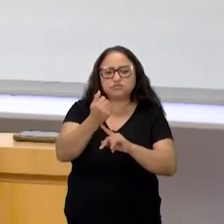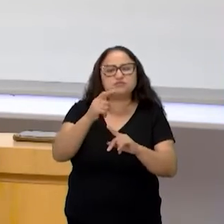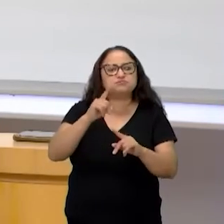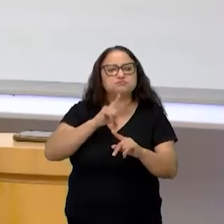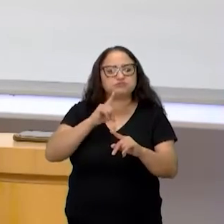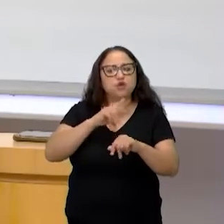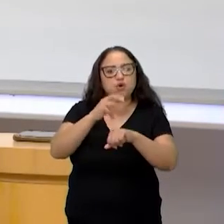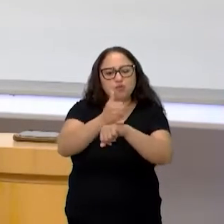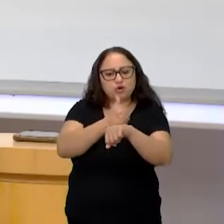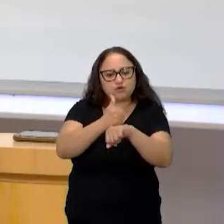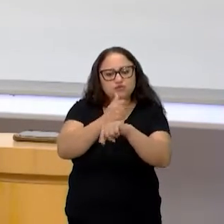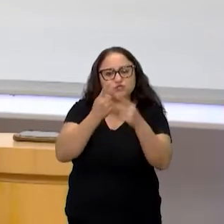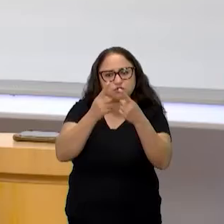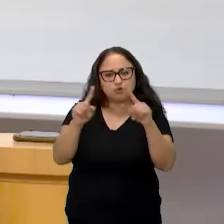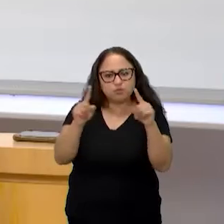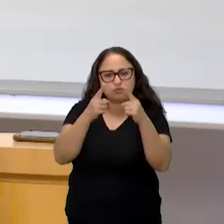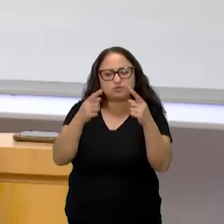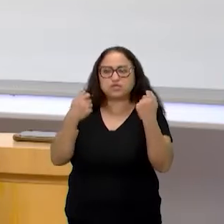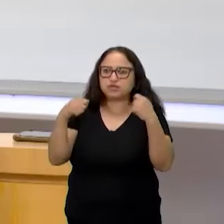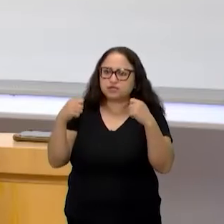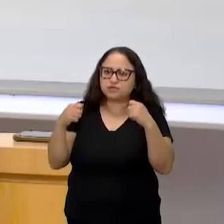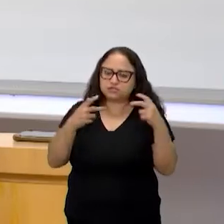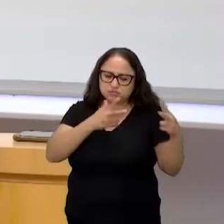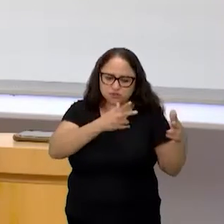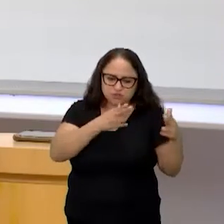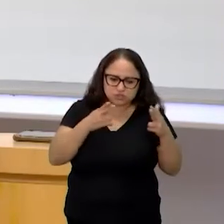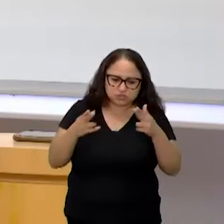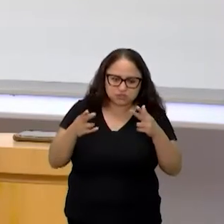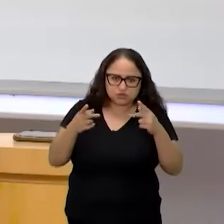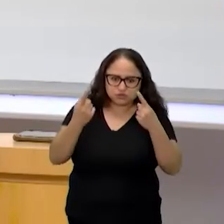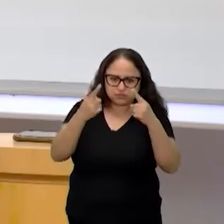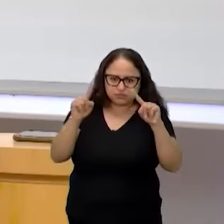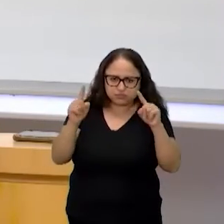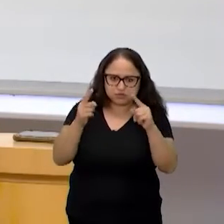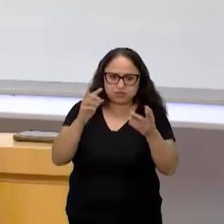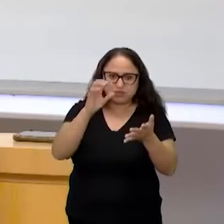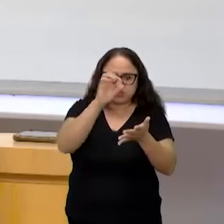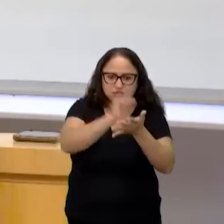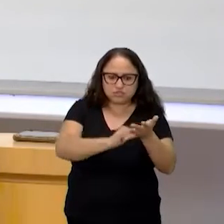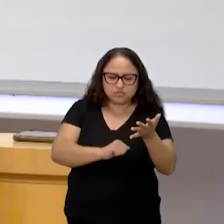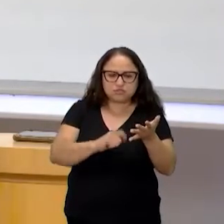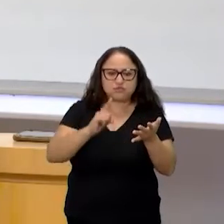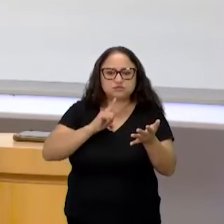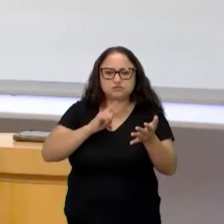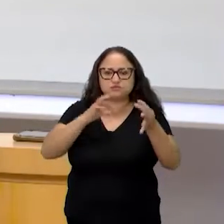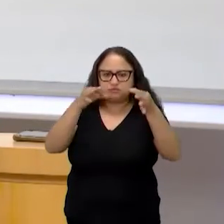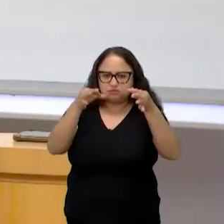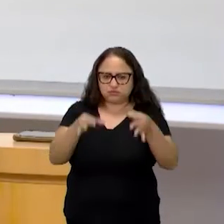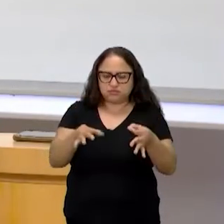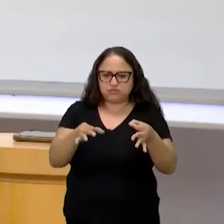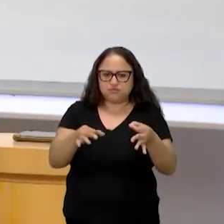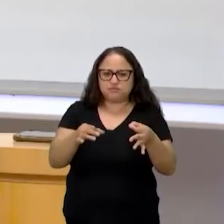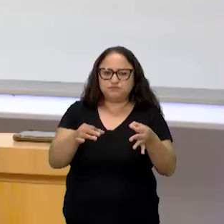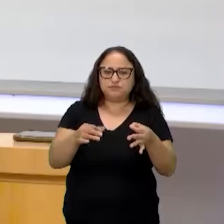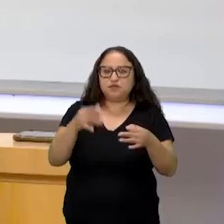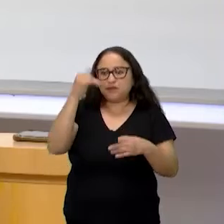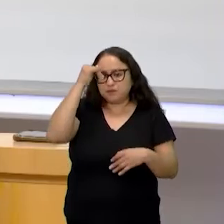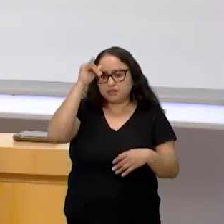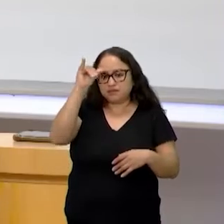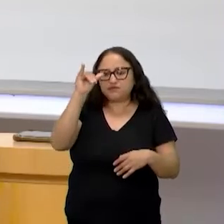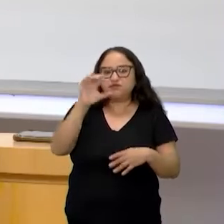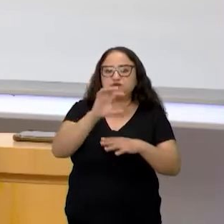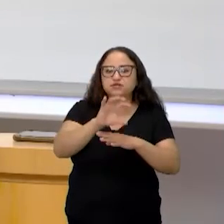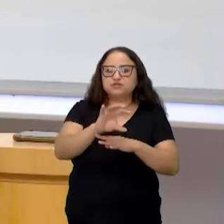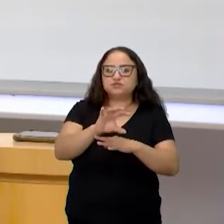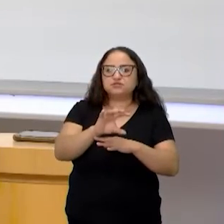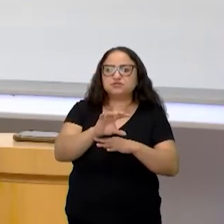partitura, depois ele deve procurar um editor musical para registrar, fazer o registro formal dessa partitura, evitando assim, né,